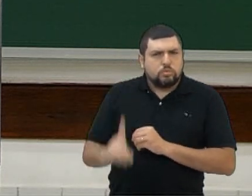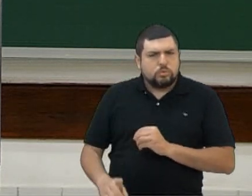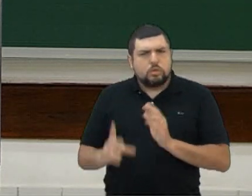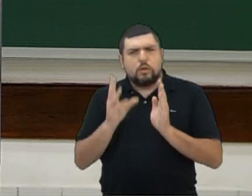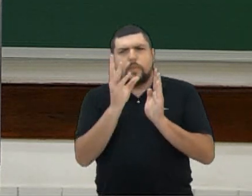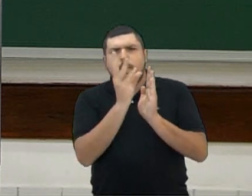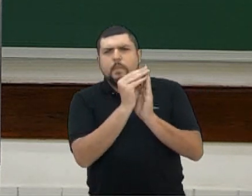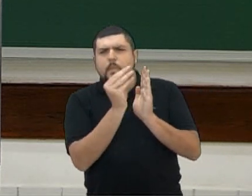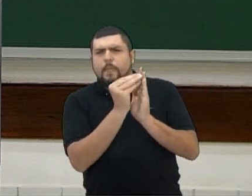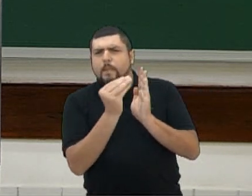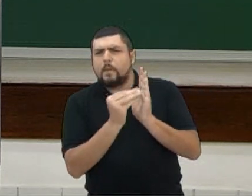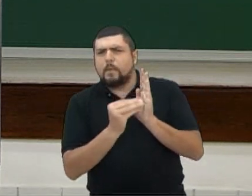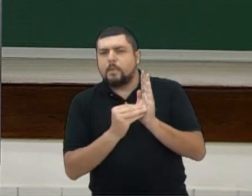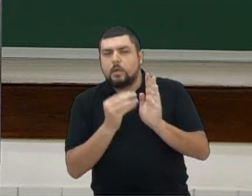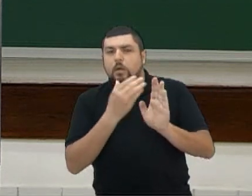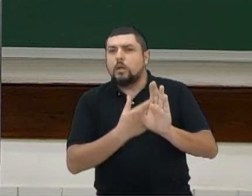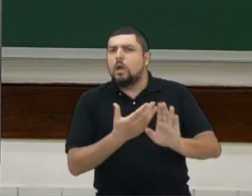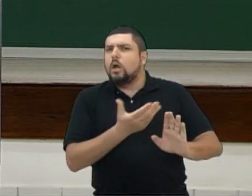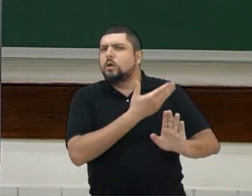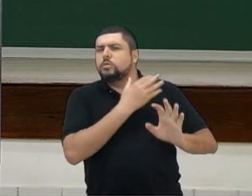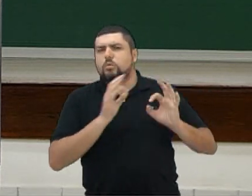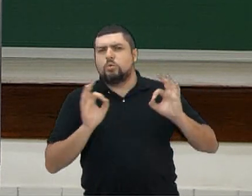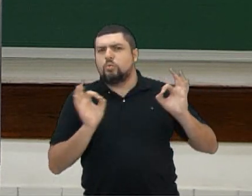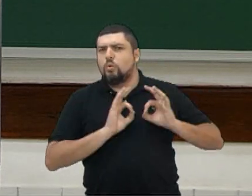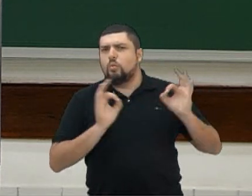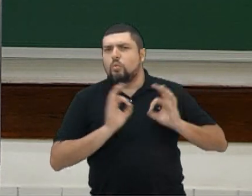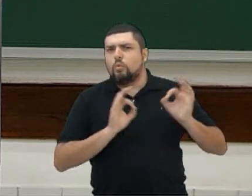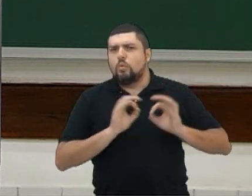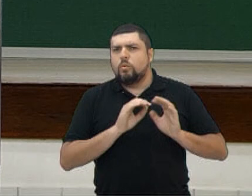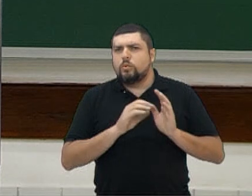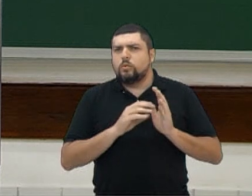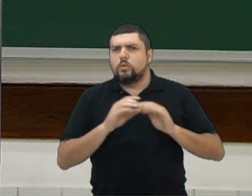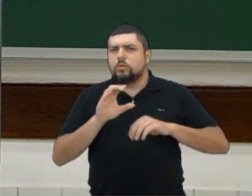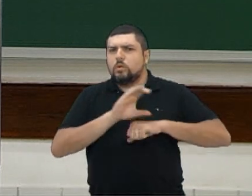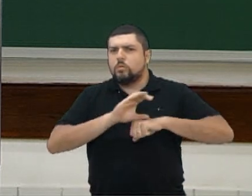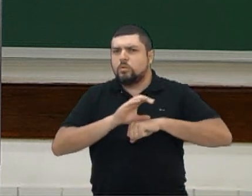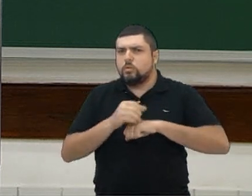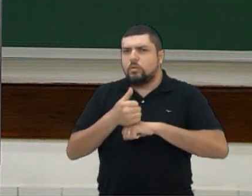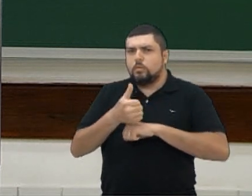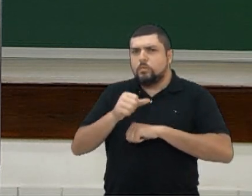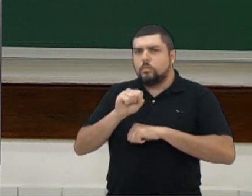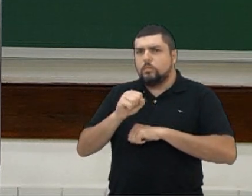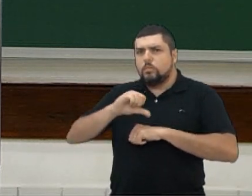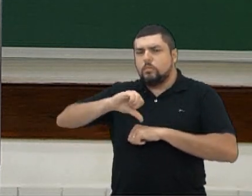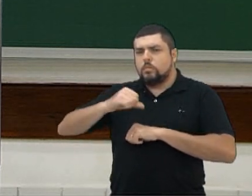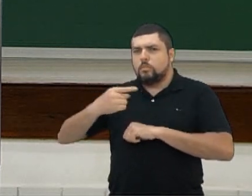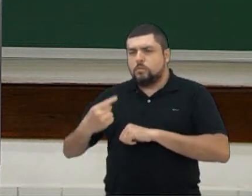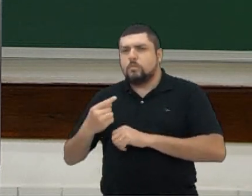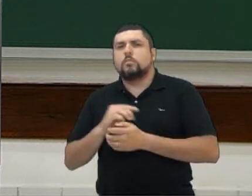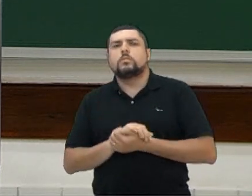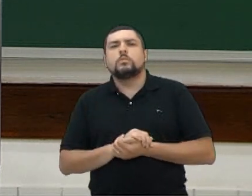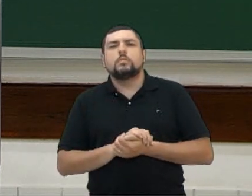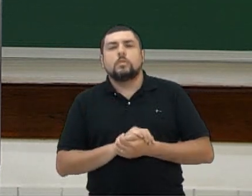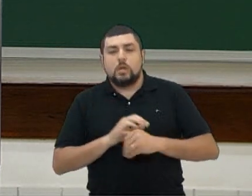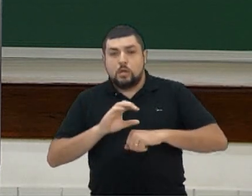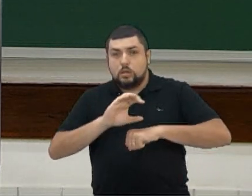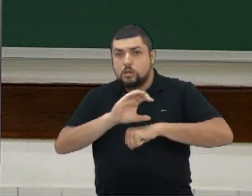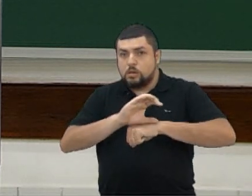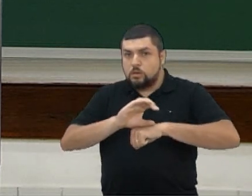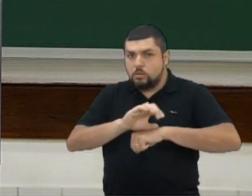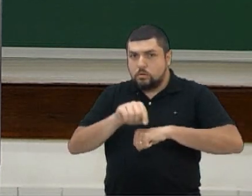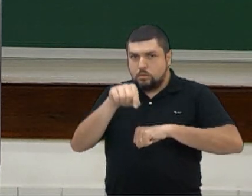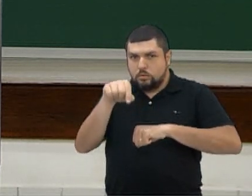haviam na Constituição anterior, que é a Constituição lá de 1891. Essa Constituição ela vai sagrar